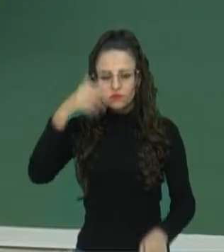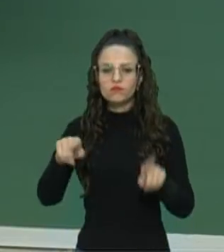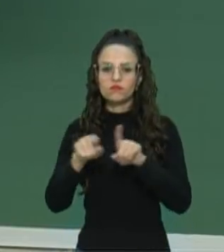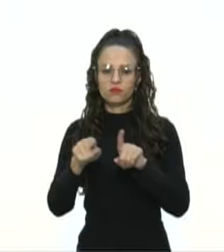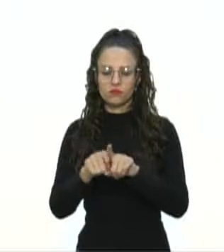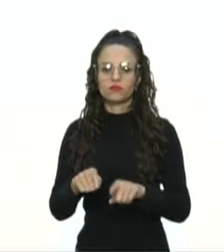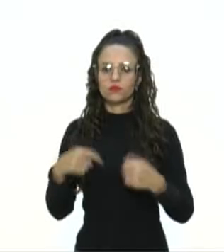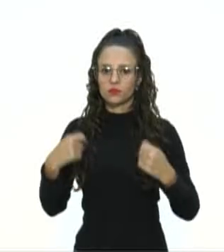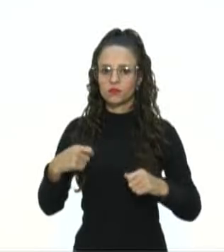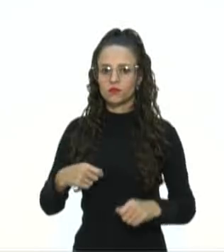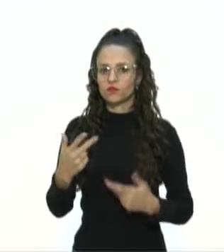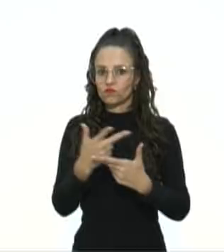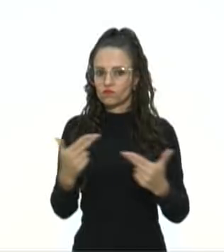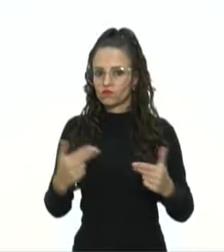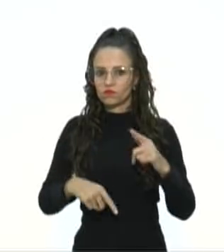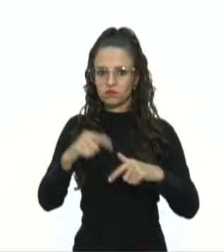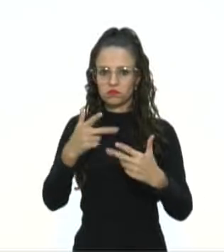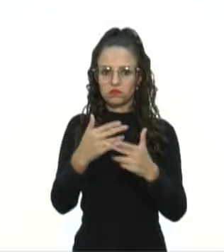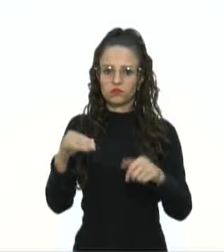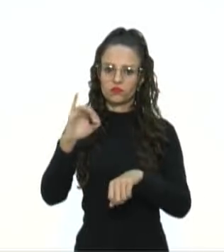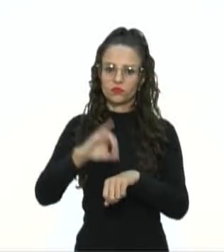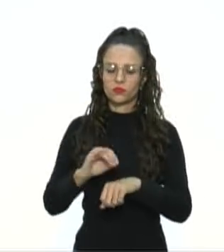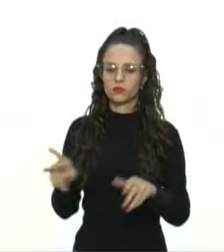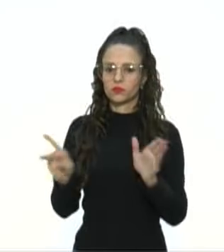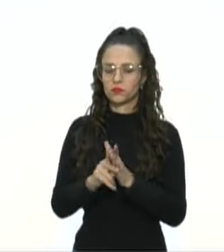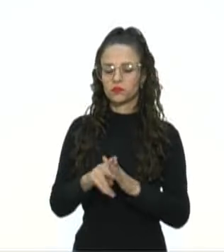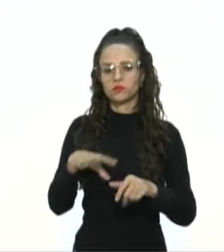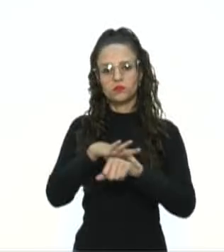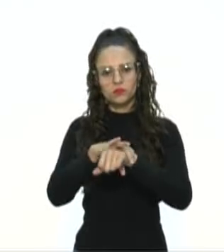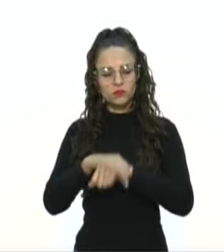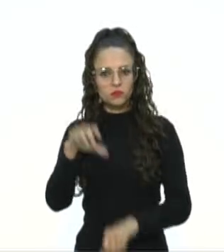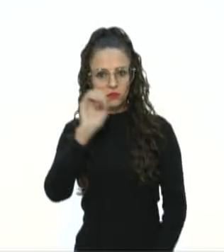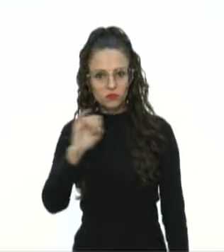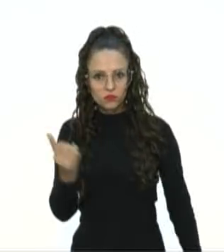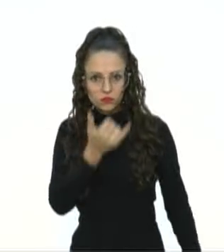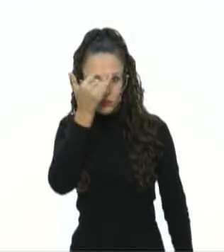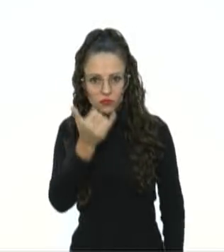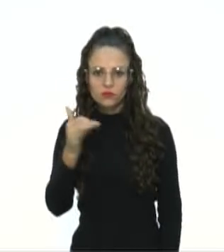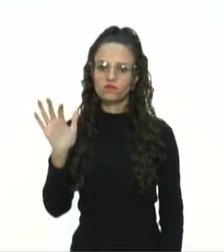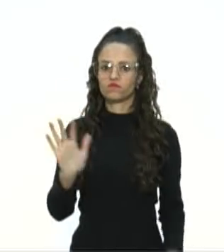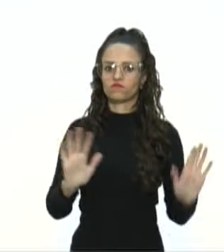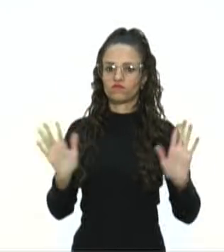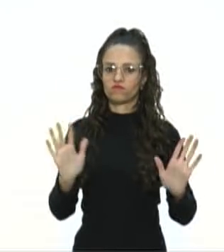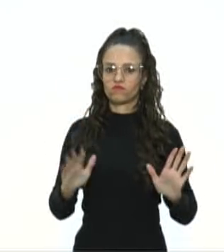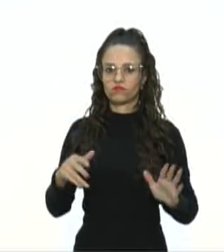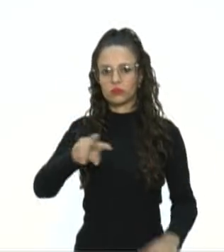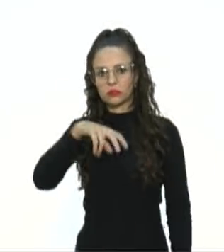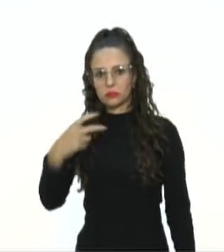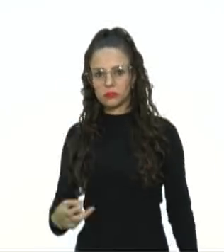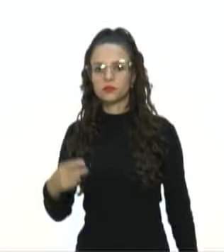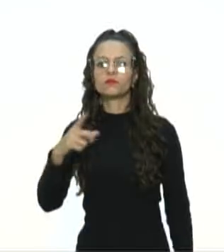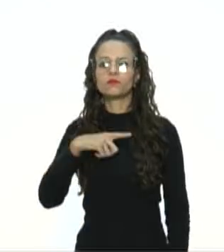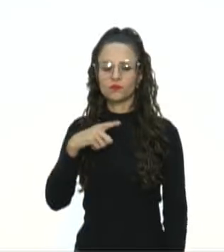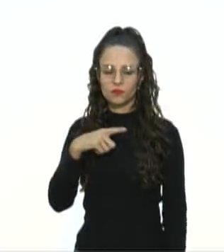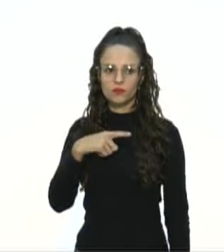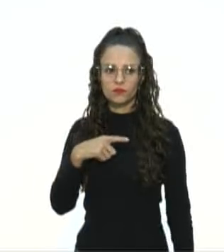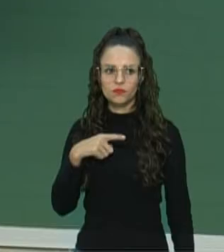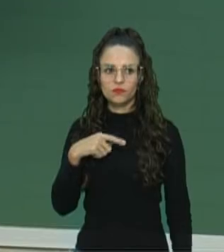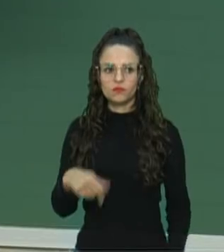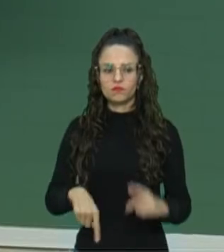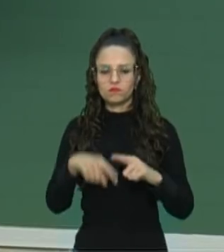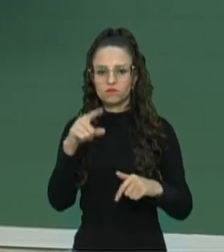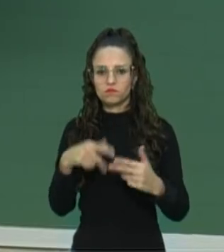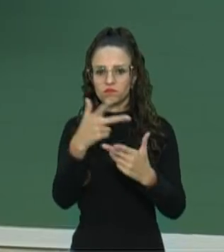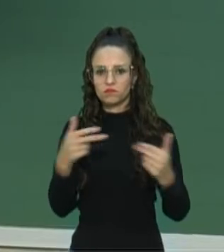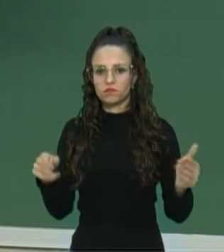mecanismos segurando o praticante, né, para que caso ocorra algum acidente ele não venha a chegar ao chão. Né? Então tem sempre equipamentos de